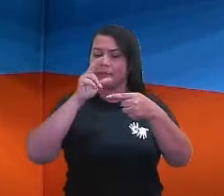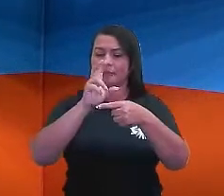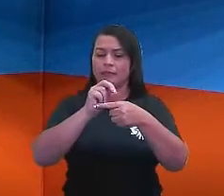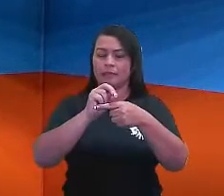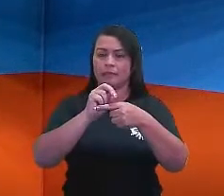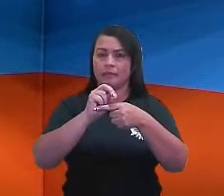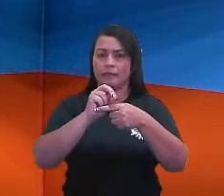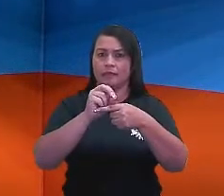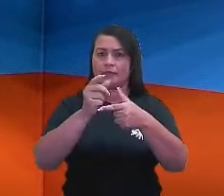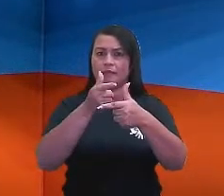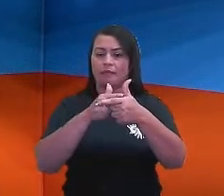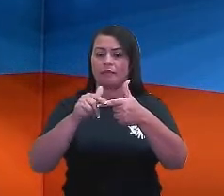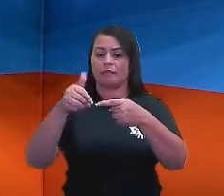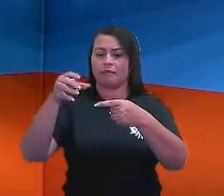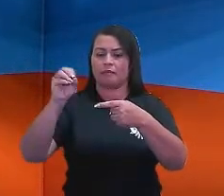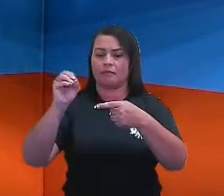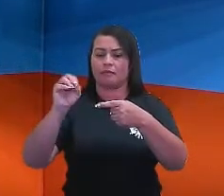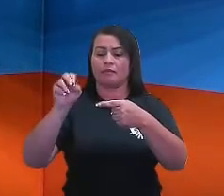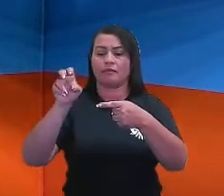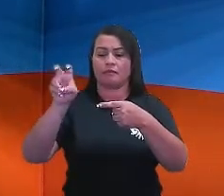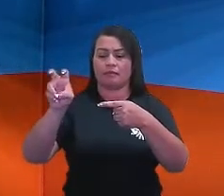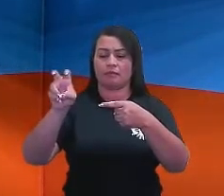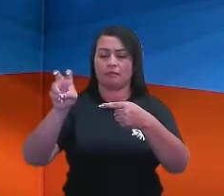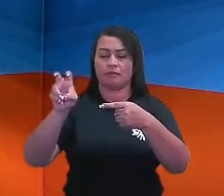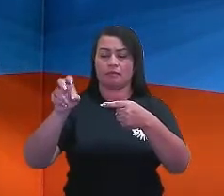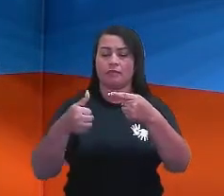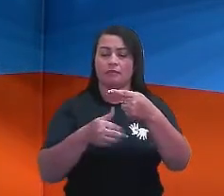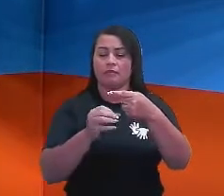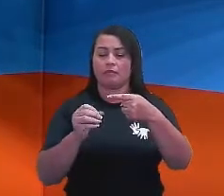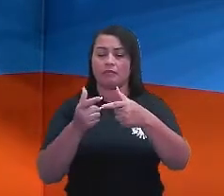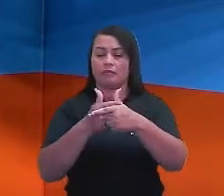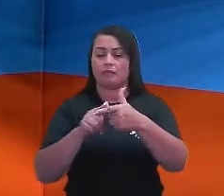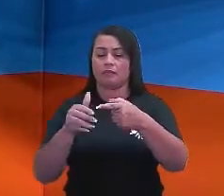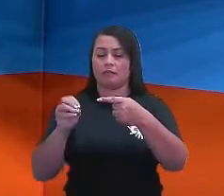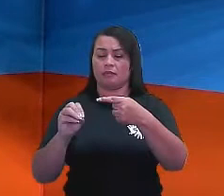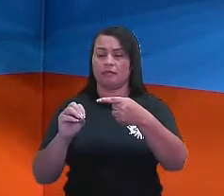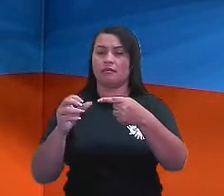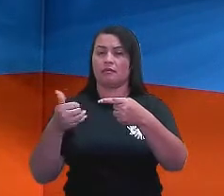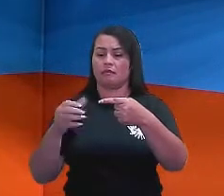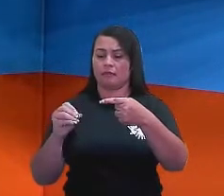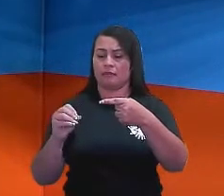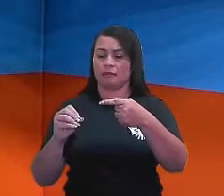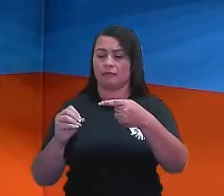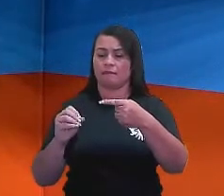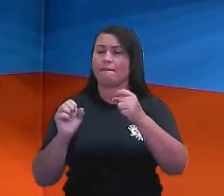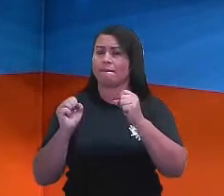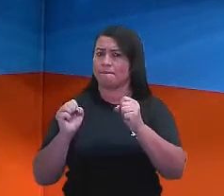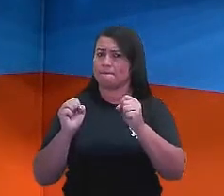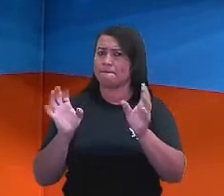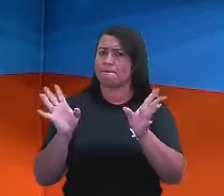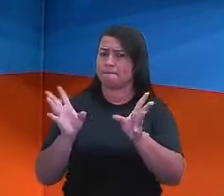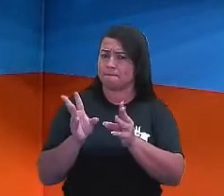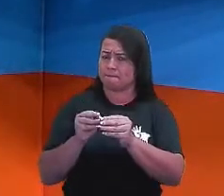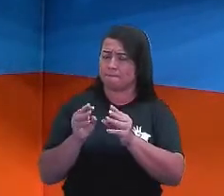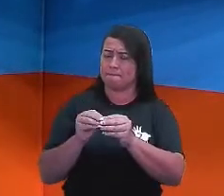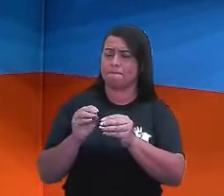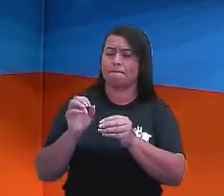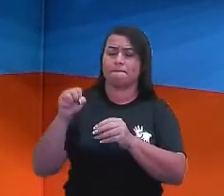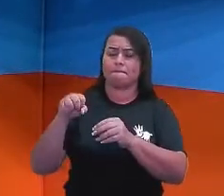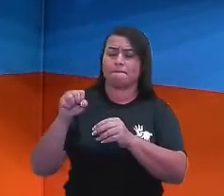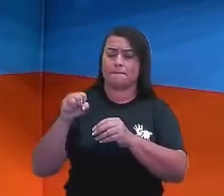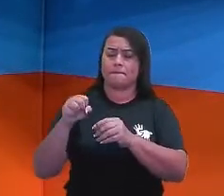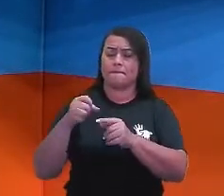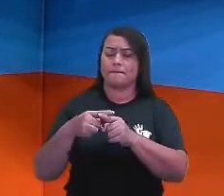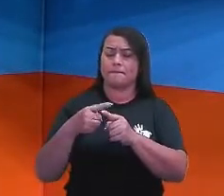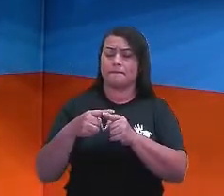50 dividido por 10, eu vou ter 5. 100 dividido por 10, 10. Posso simplificar ainda? Posso sim, porque eles